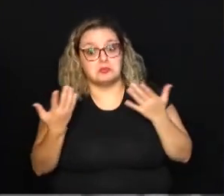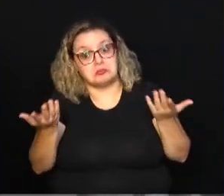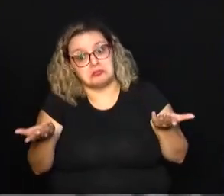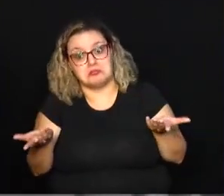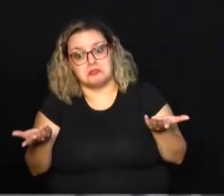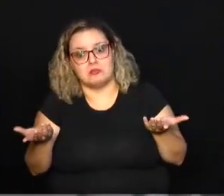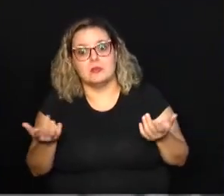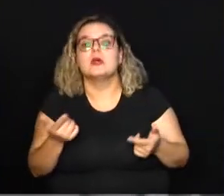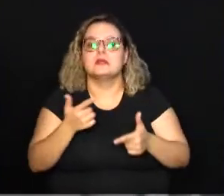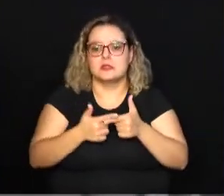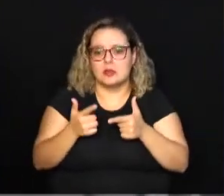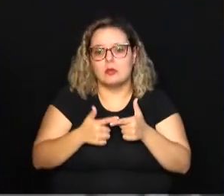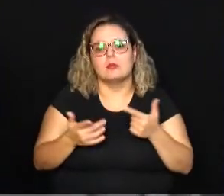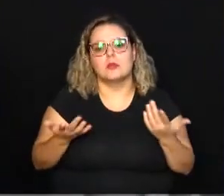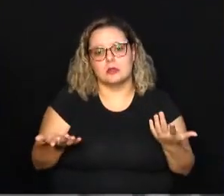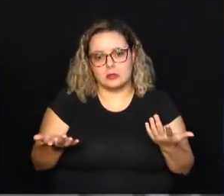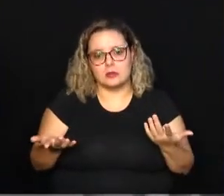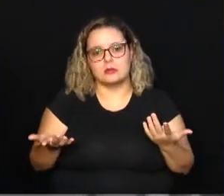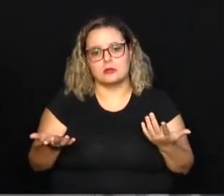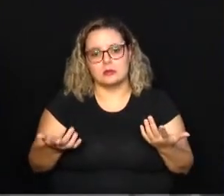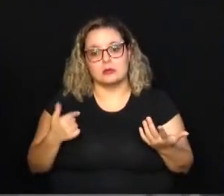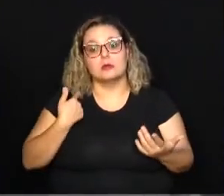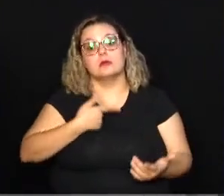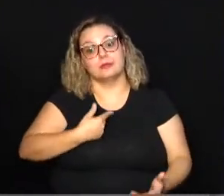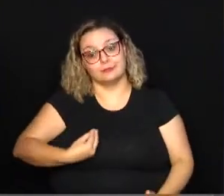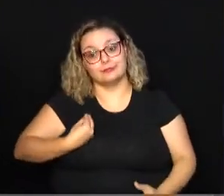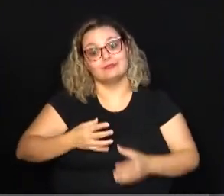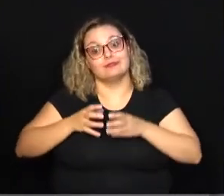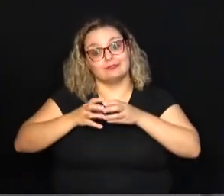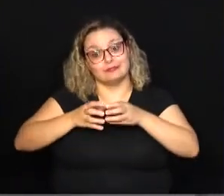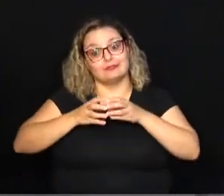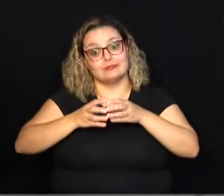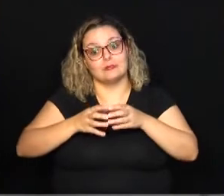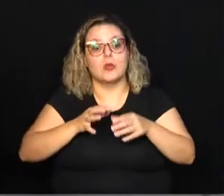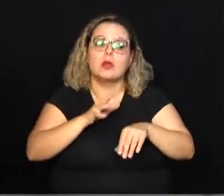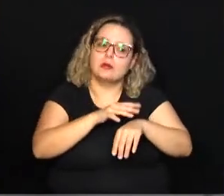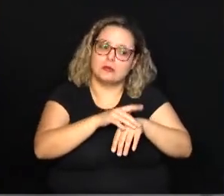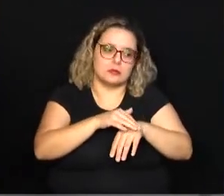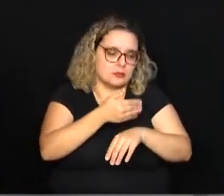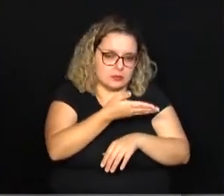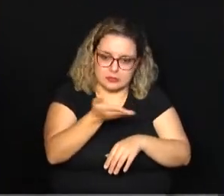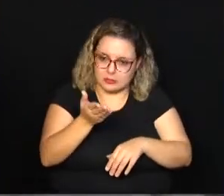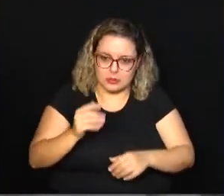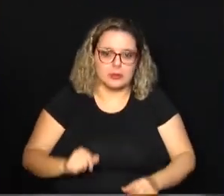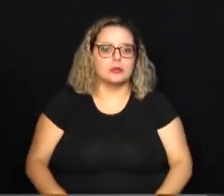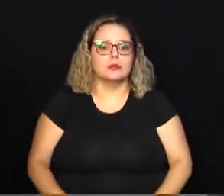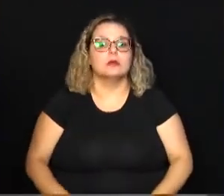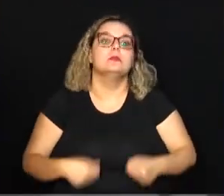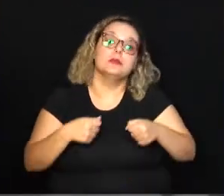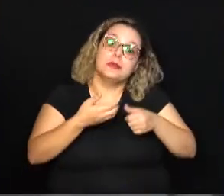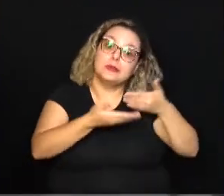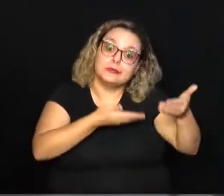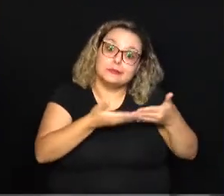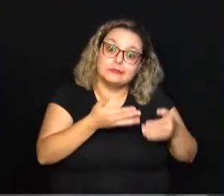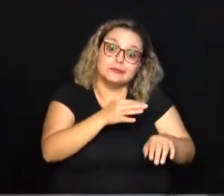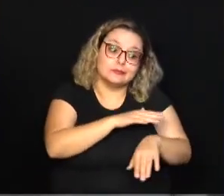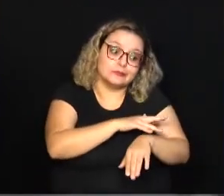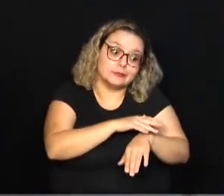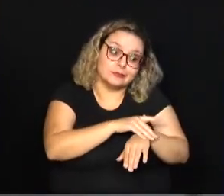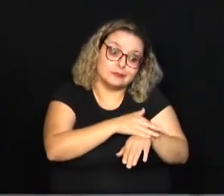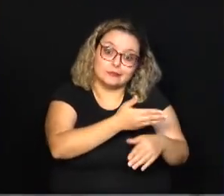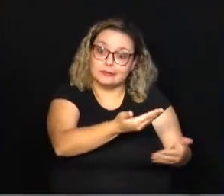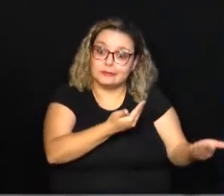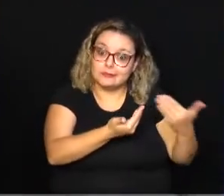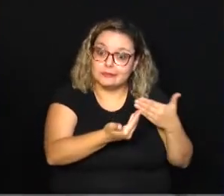mas é um problema. E nós temos que conviver com isso. Os doentes estão aí. Então, nós temos o quê? Que tratar os doentes que chegam para a gente.